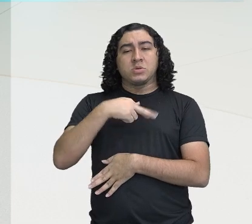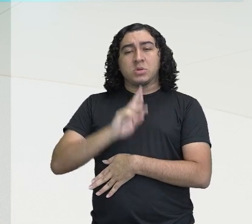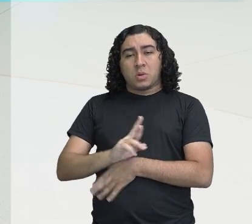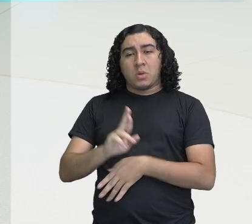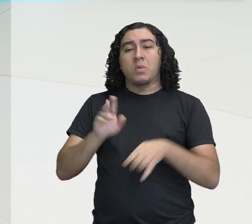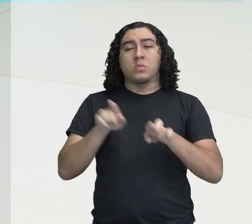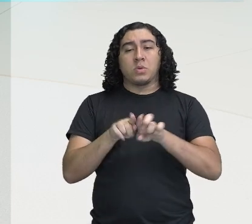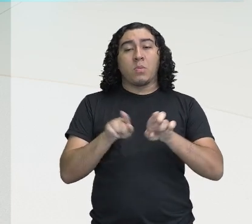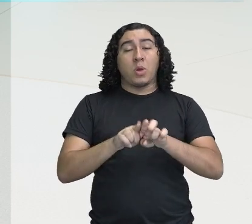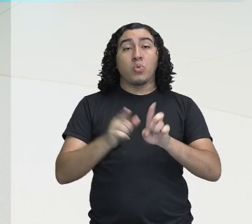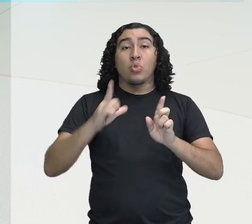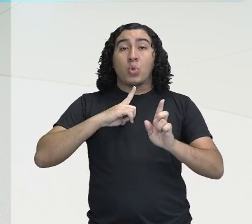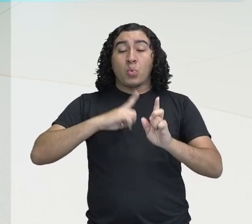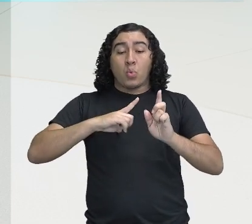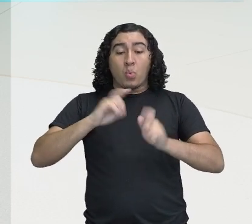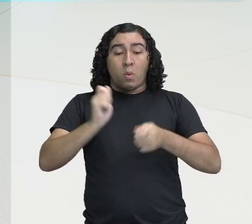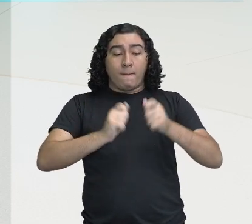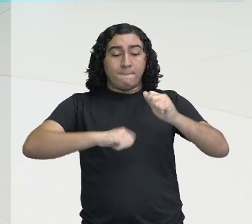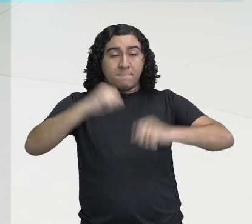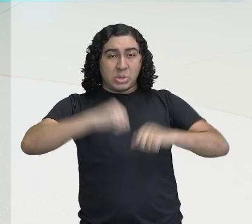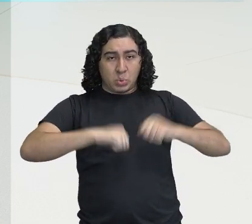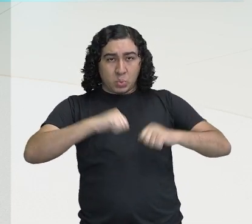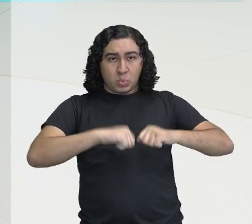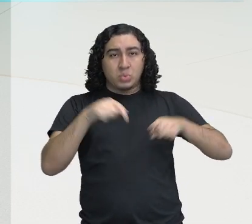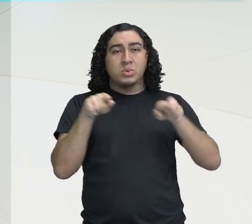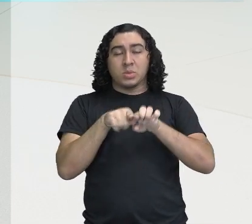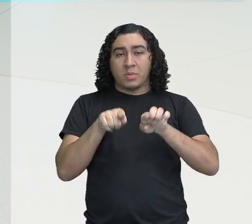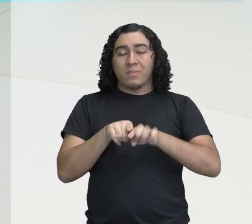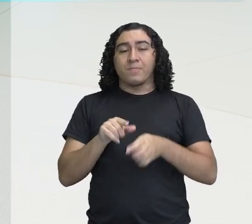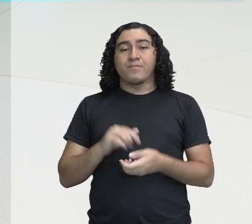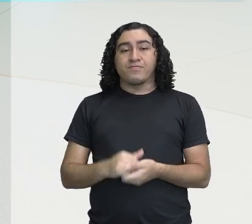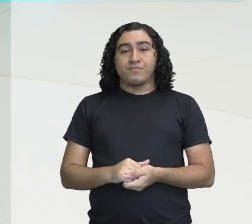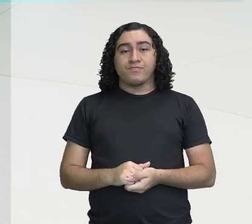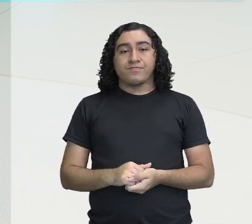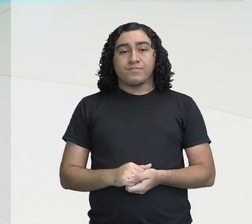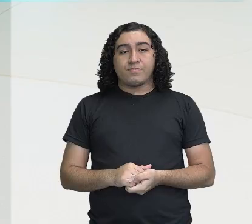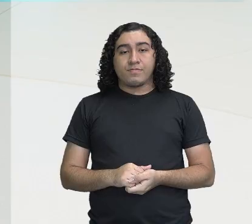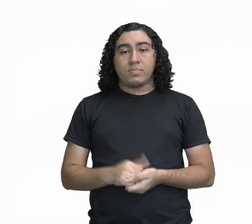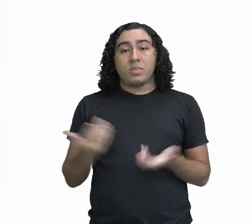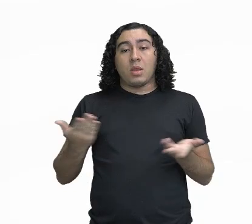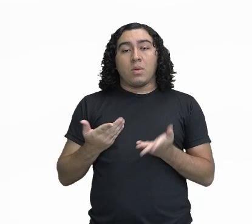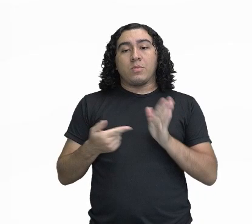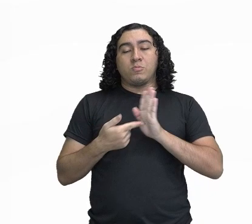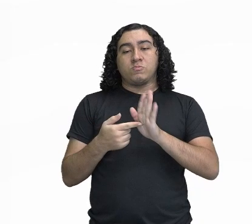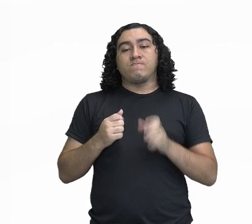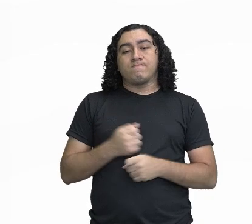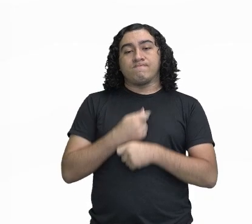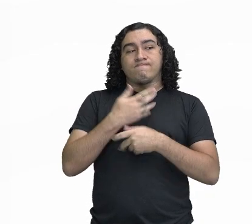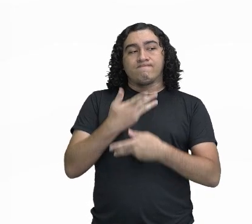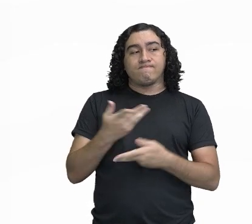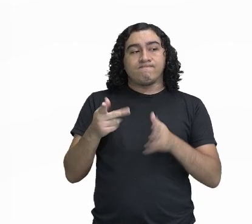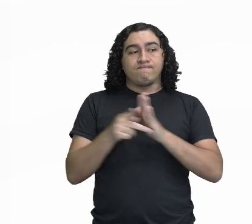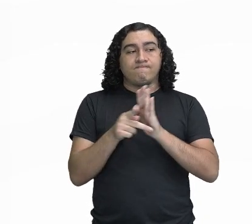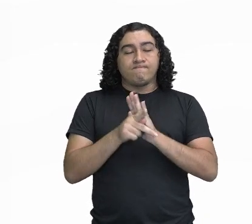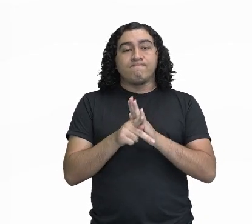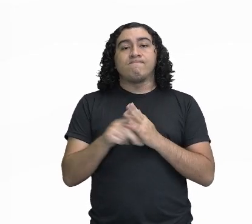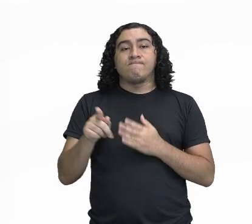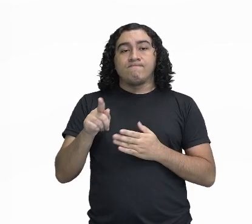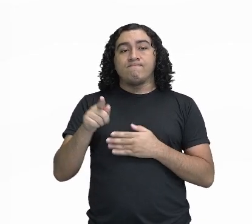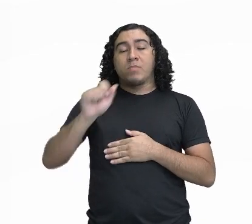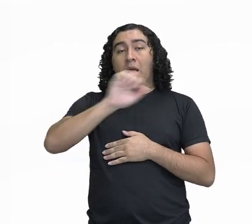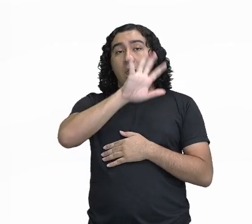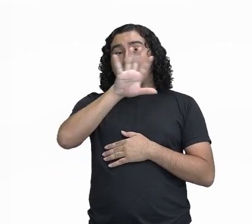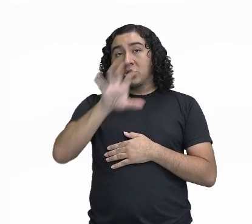os seus batuques, o seu gingado. E a gente vai agora mostrar um pouco das manifestações regionais